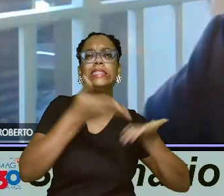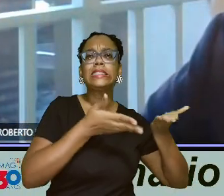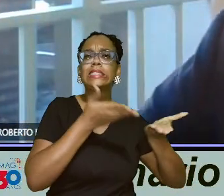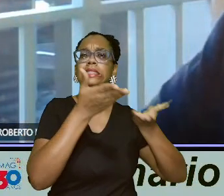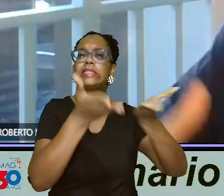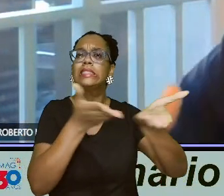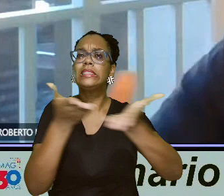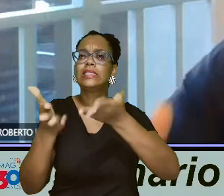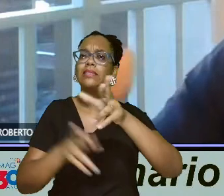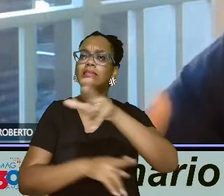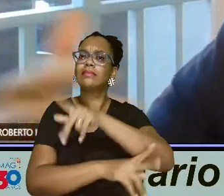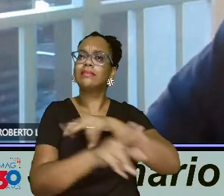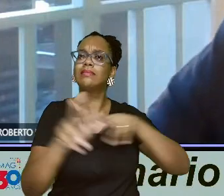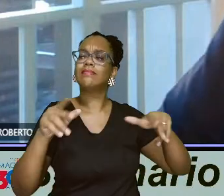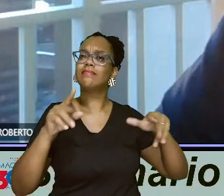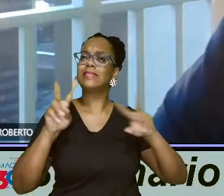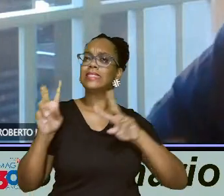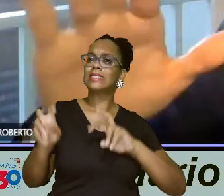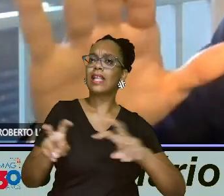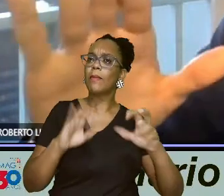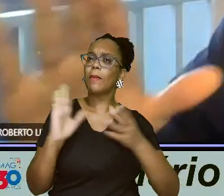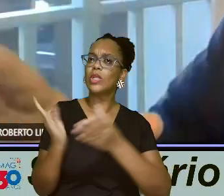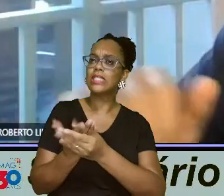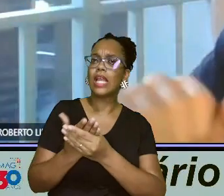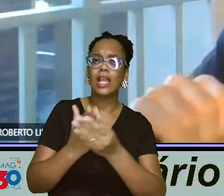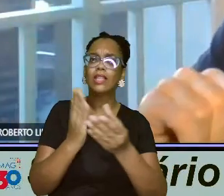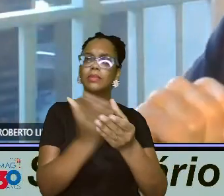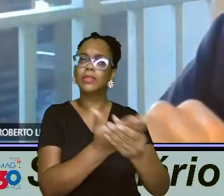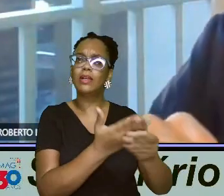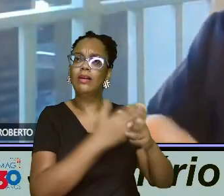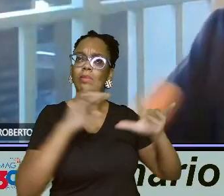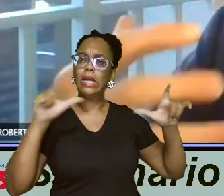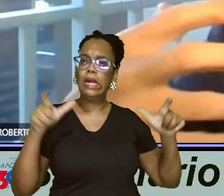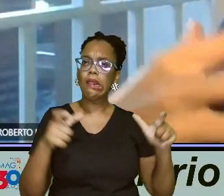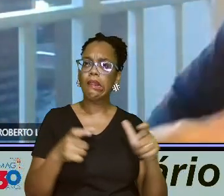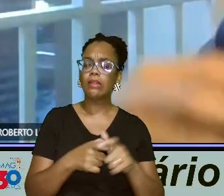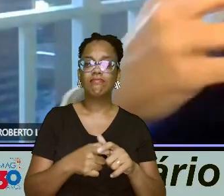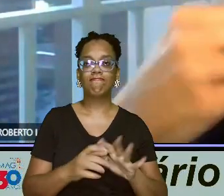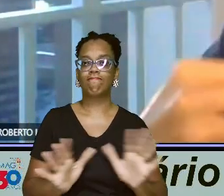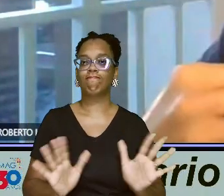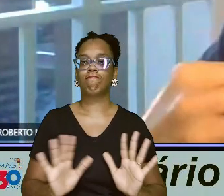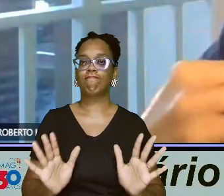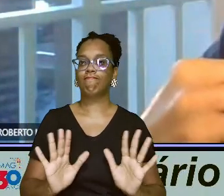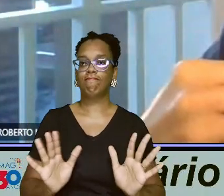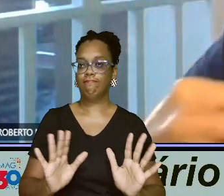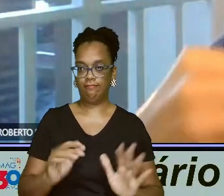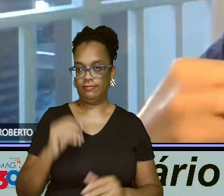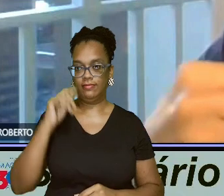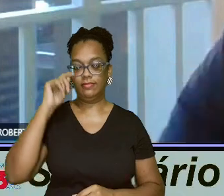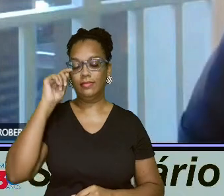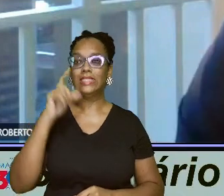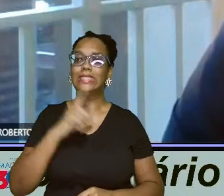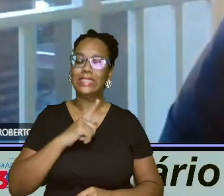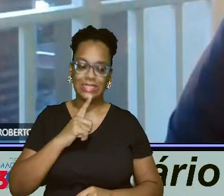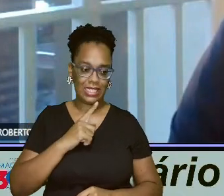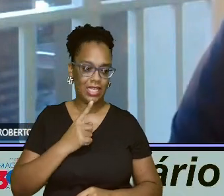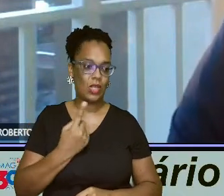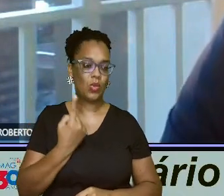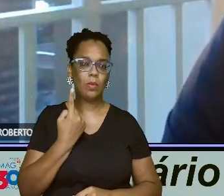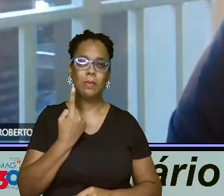a determinados processos, a determinados gargalos da justiça, não. Há uma